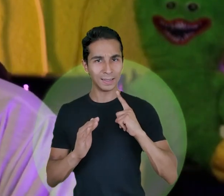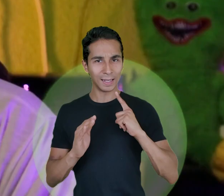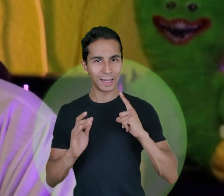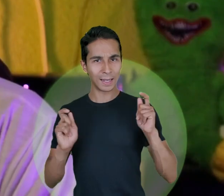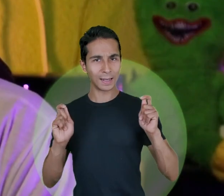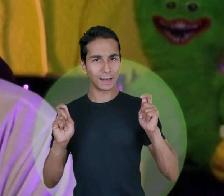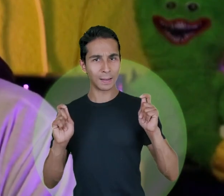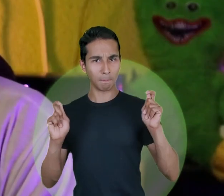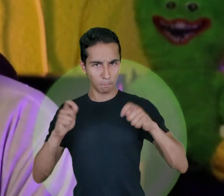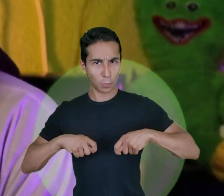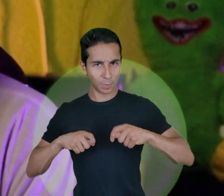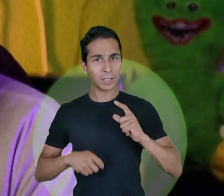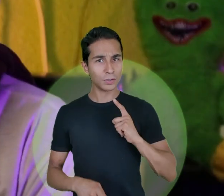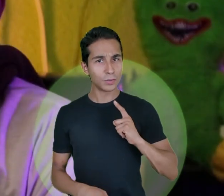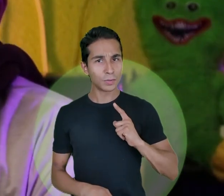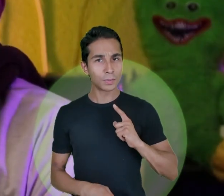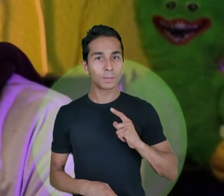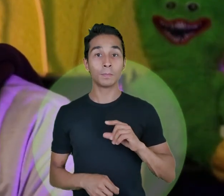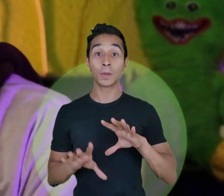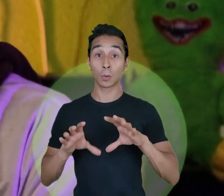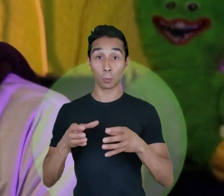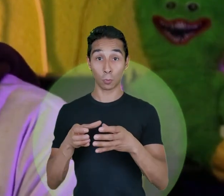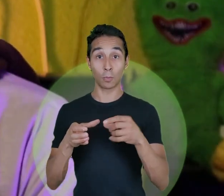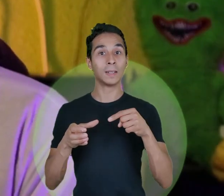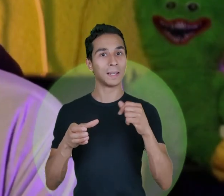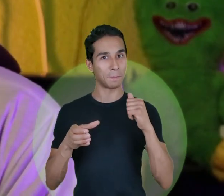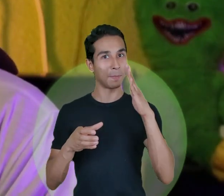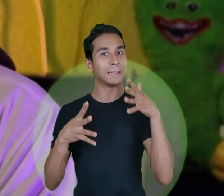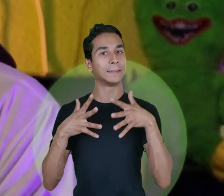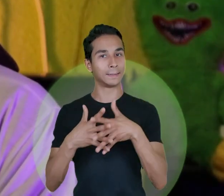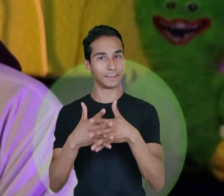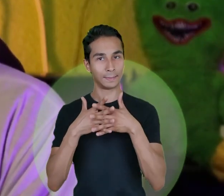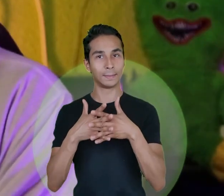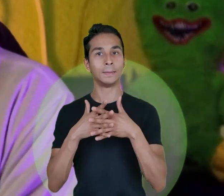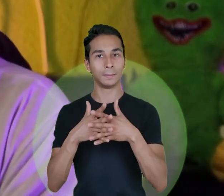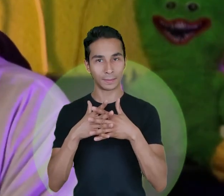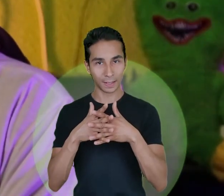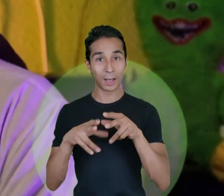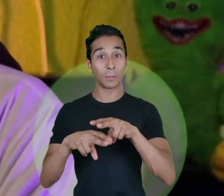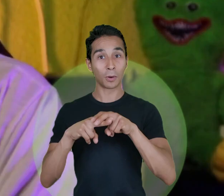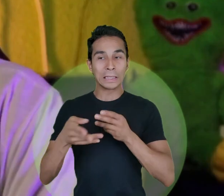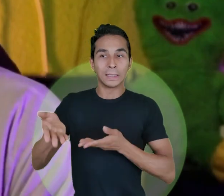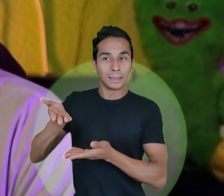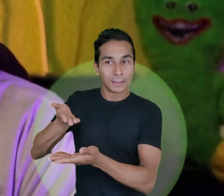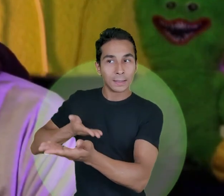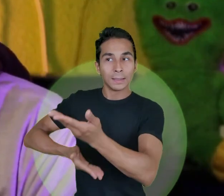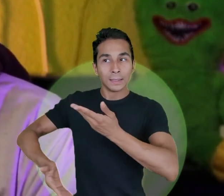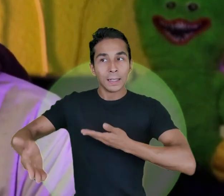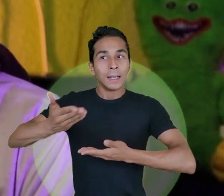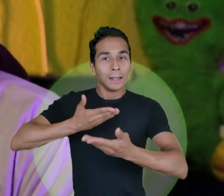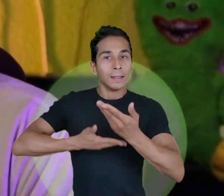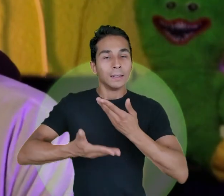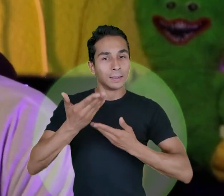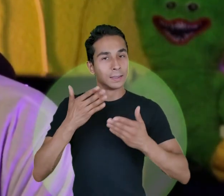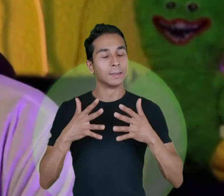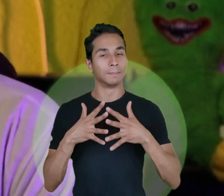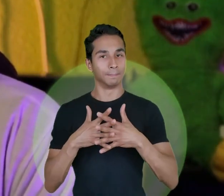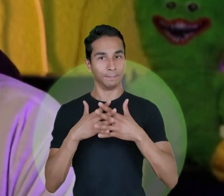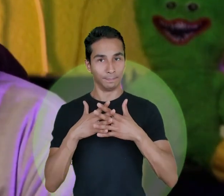for realizado em grupo, as coisas elas ficam mais complexas, né? Porque são relações humanas. Isso implica entender se o